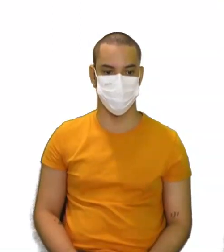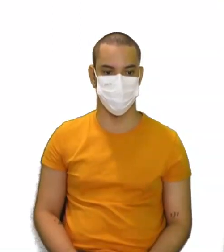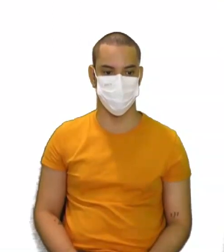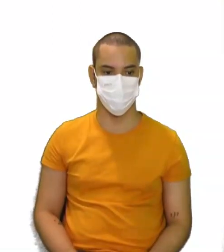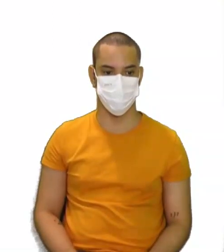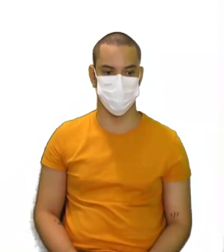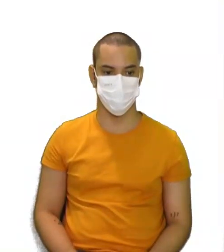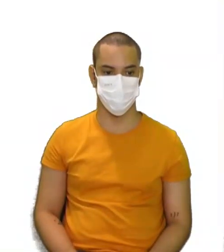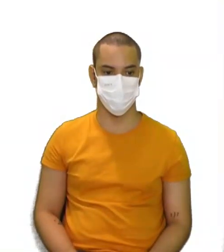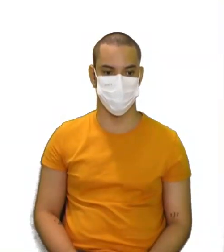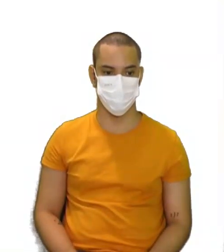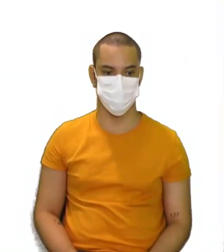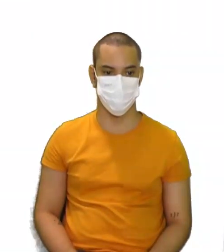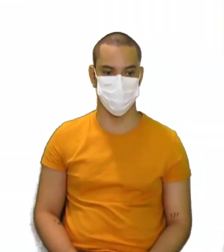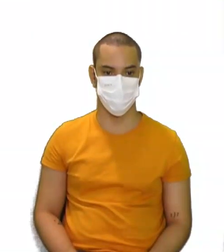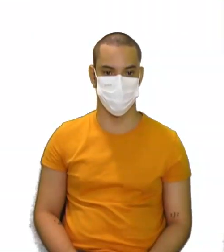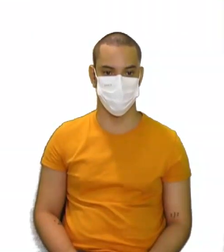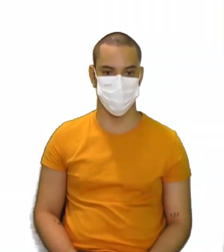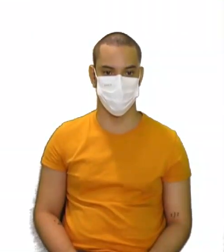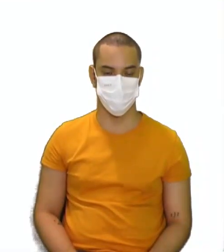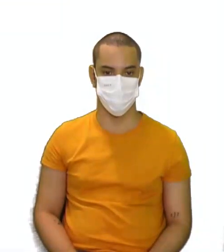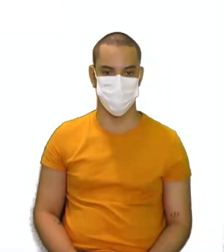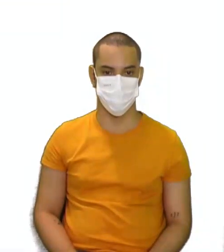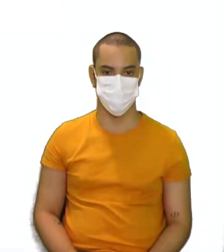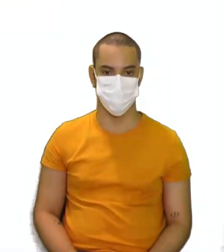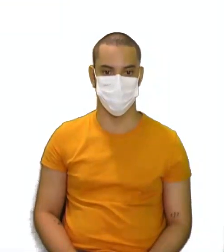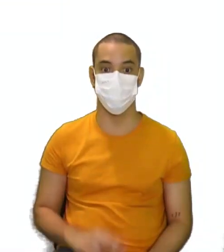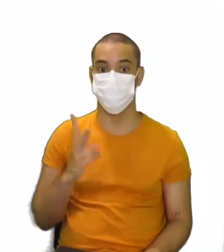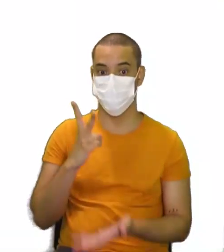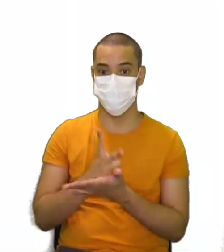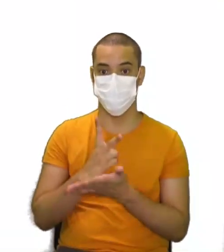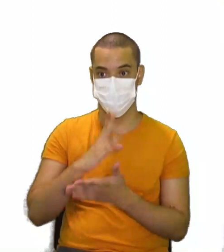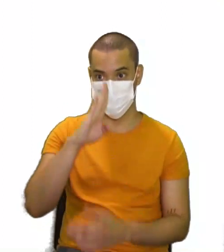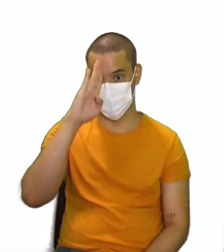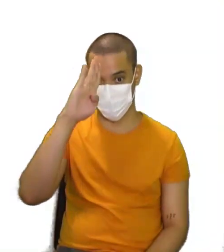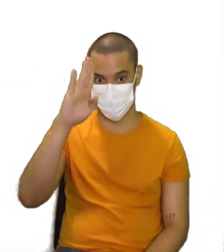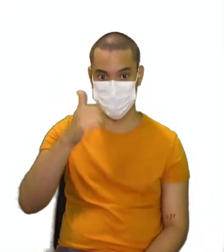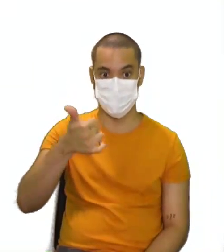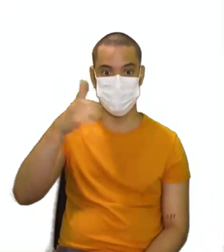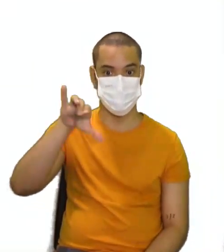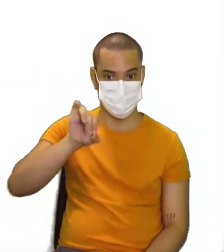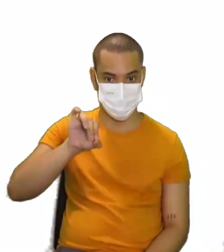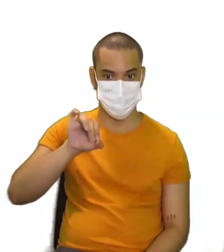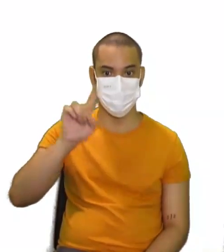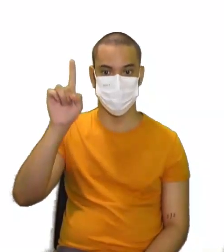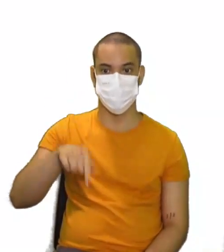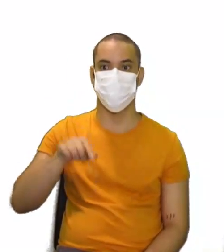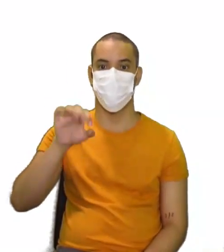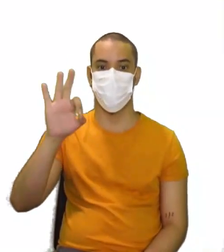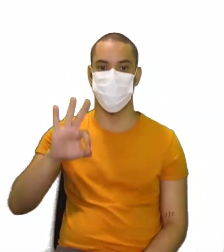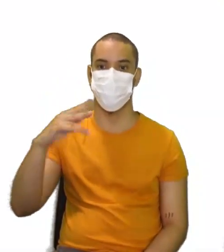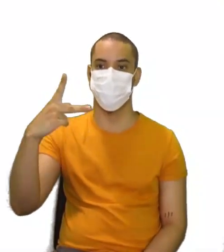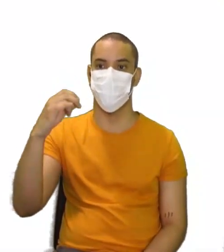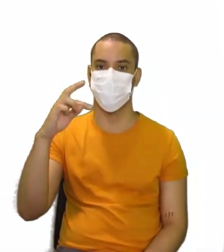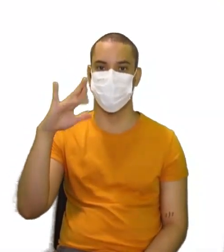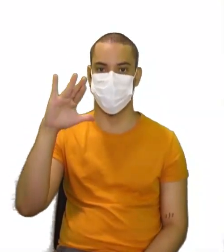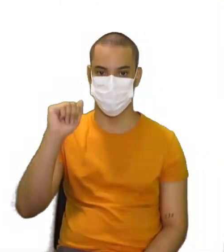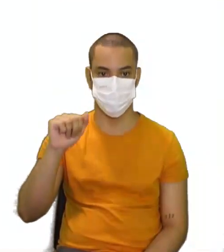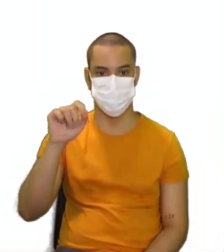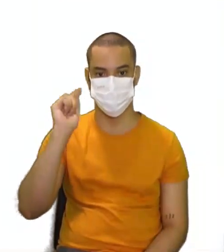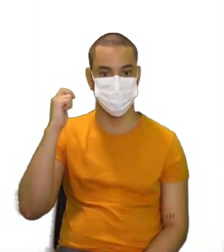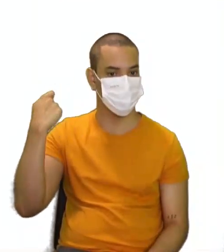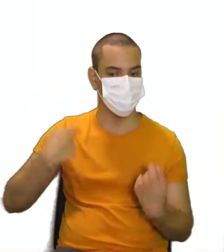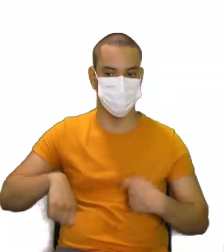cor aqui. Preto, pronto. Aqui, ó. Potência, potência e potência. Você tem